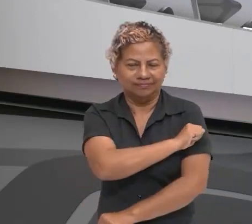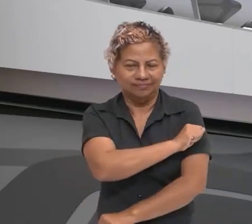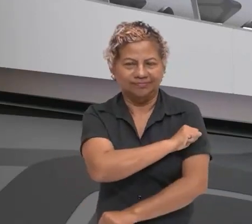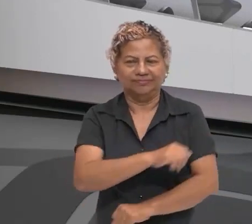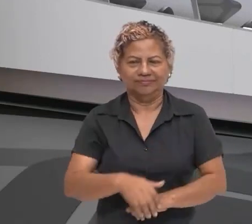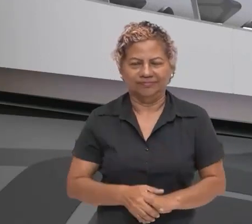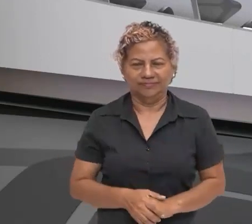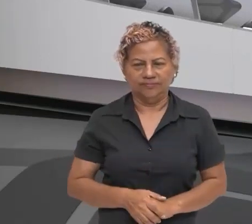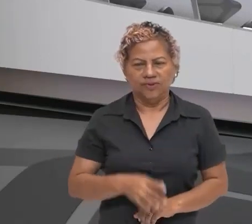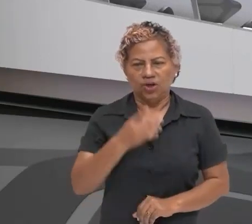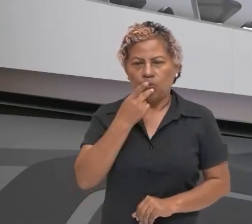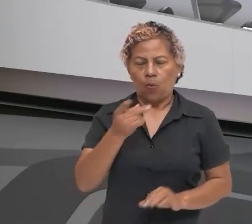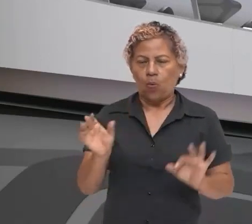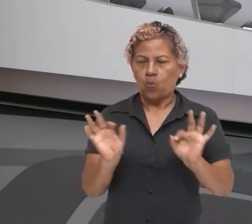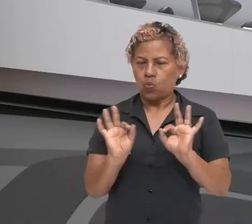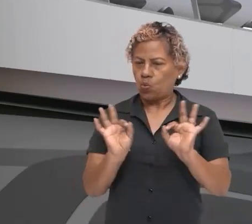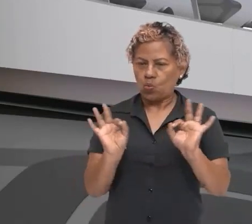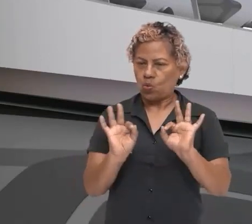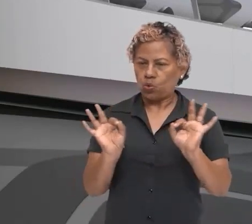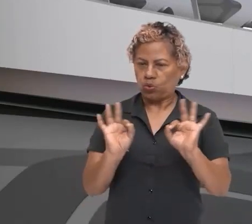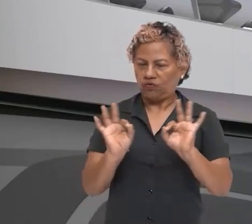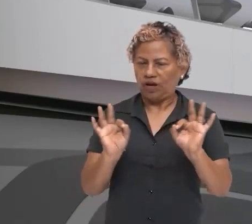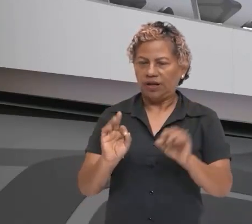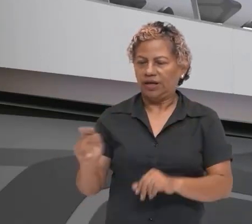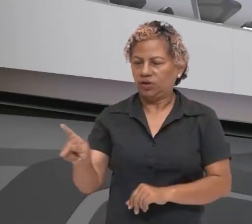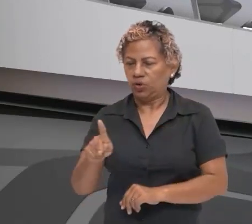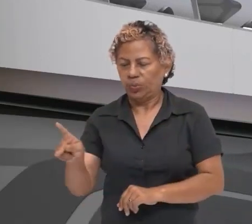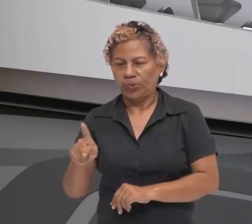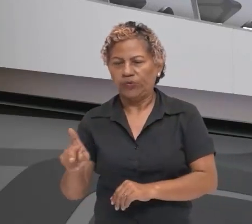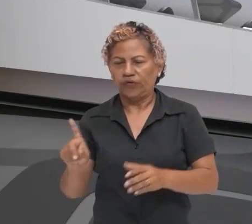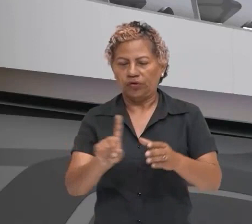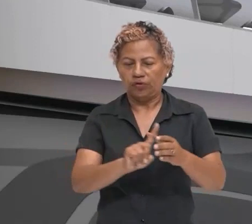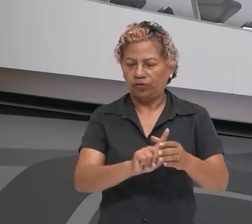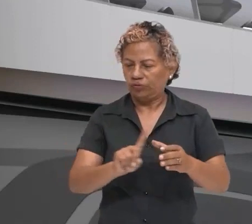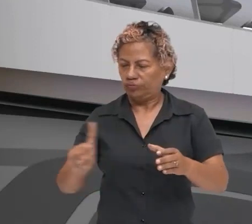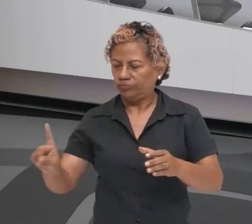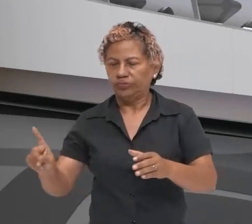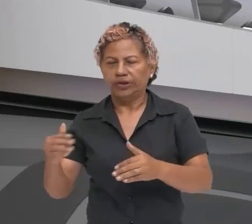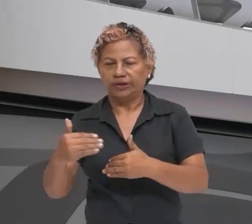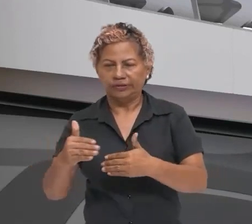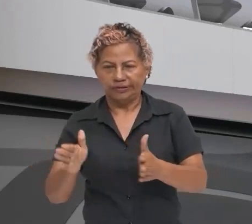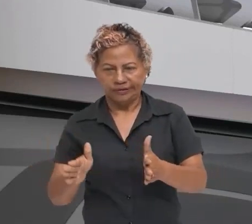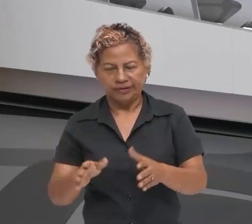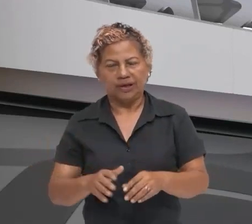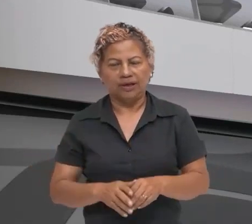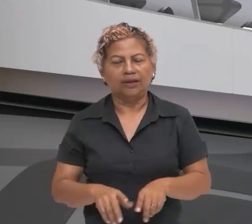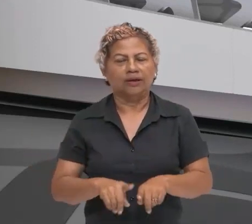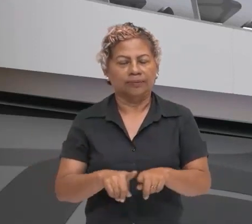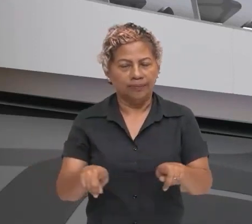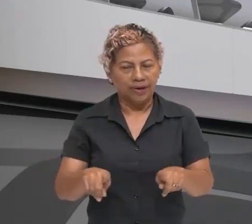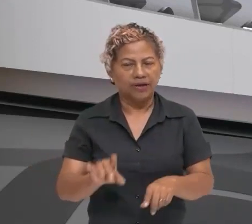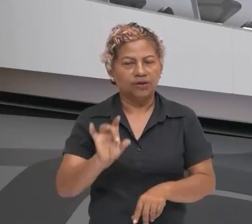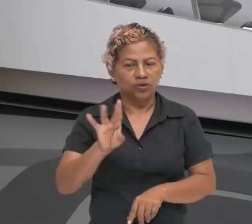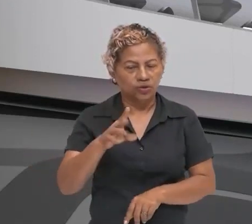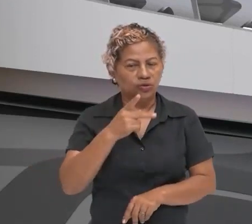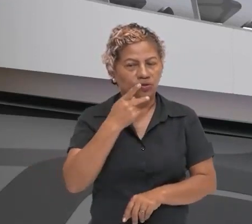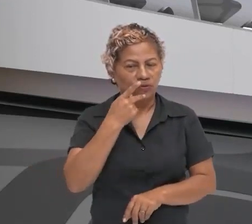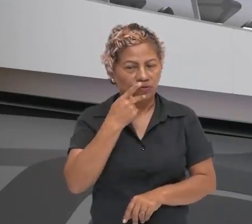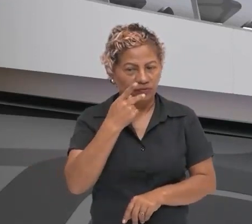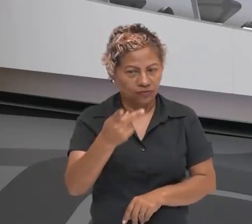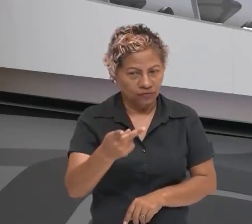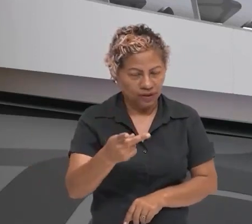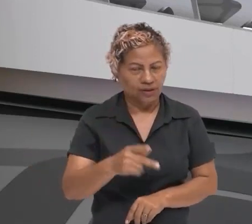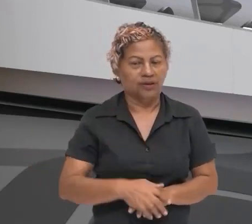estou falando que aquele é professor que tem a necessidade de se ausentar uma vez ou outra, mas existe a constante. Então, esses